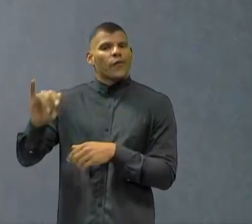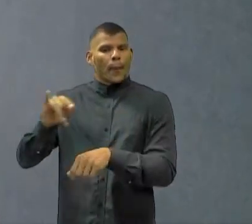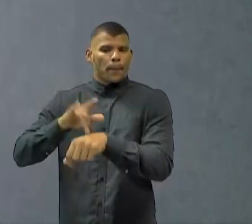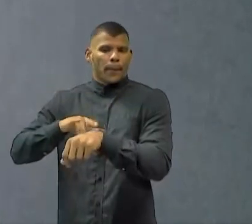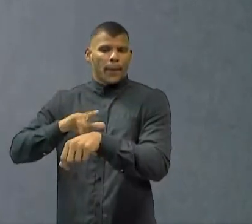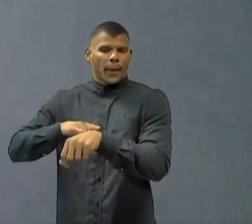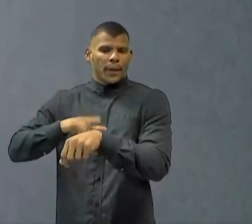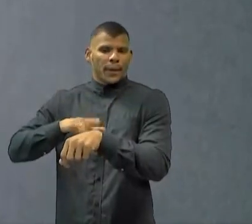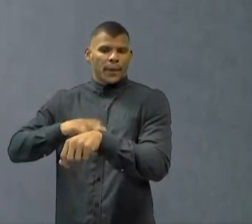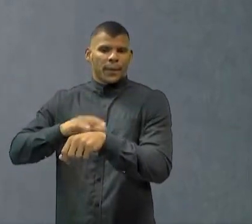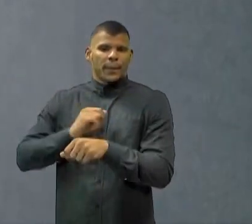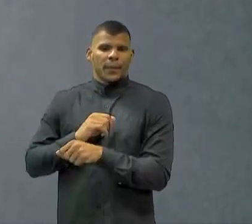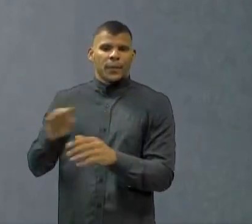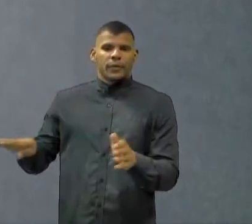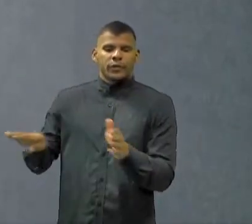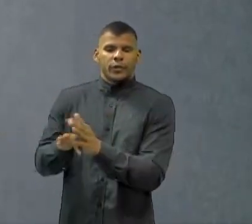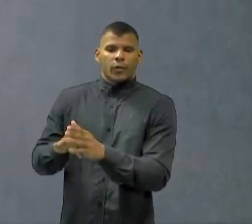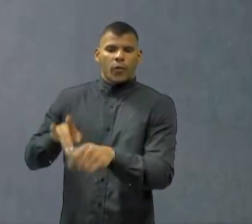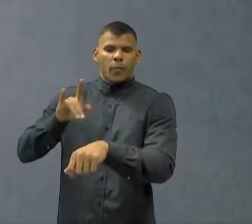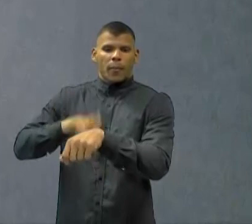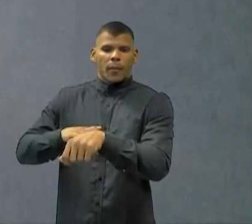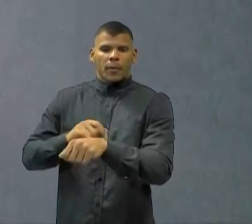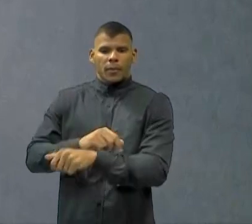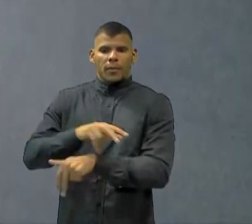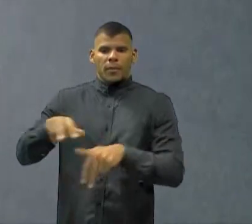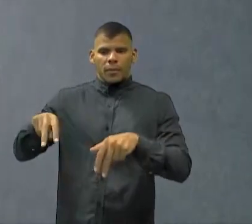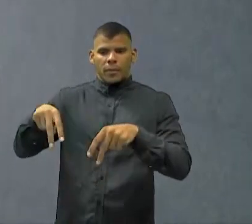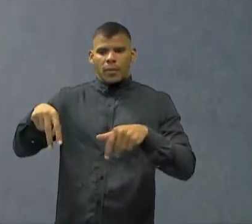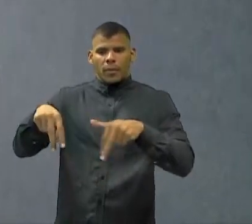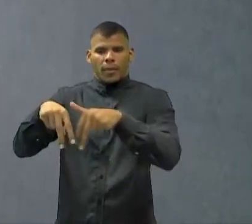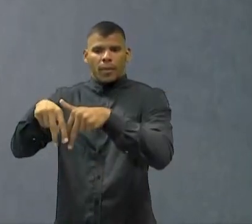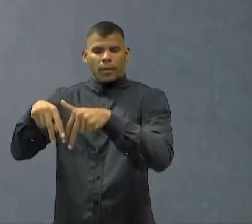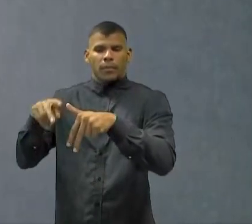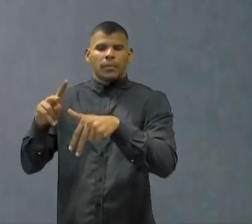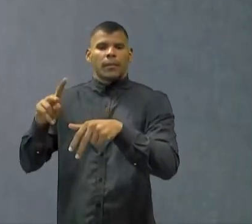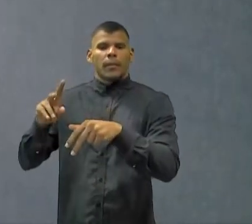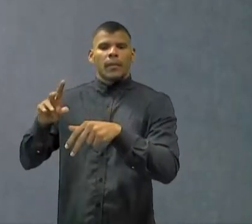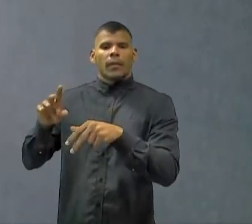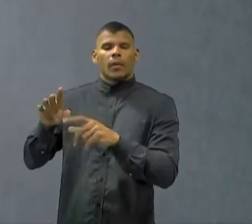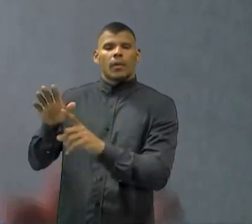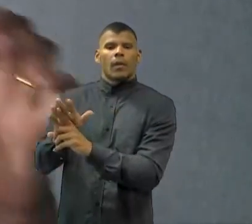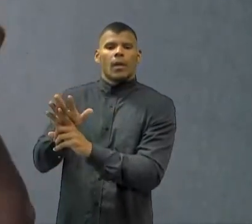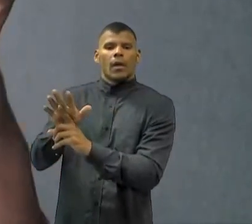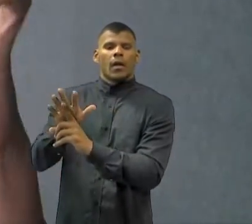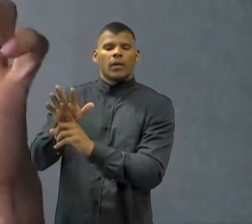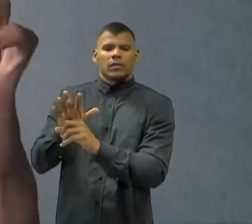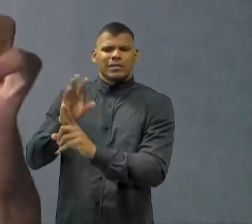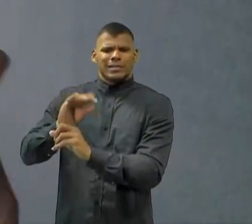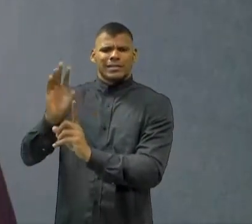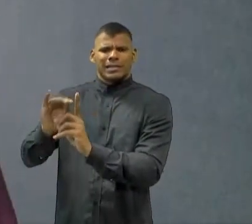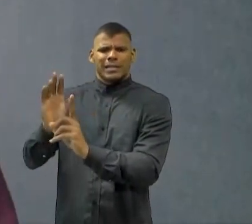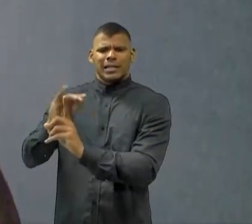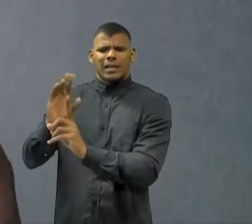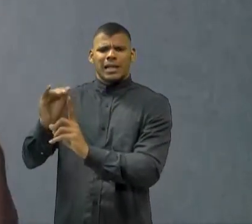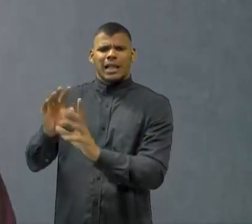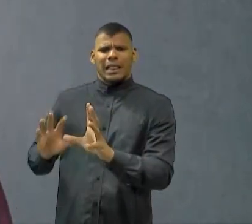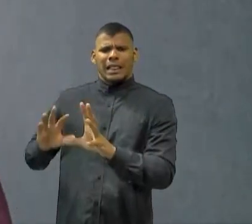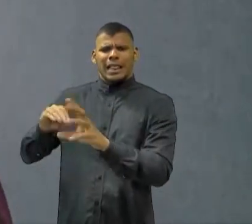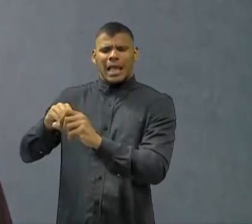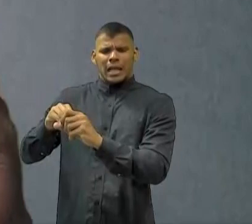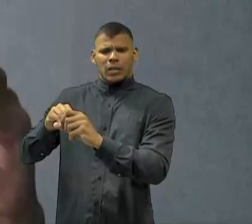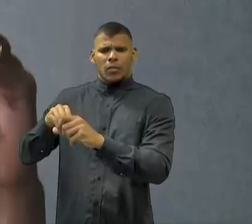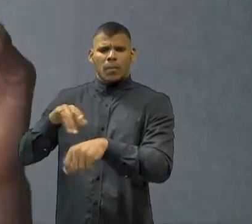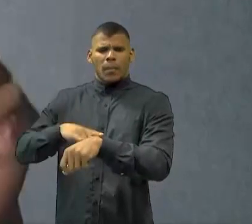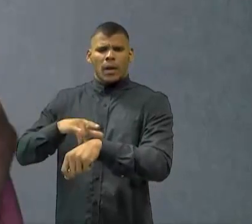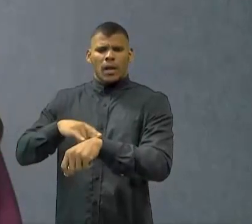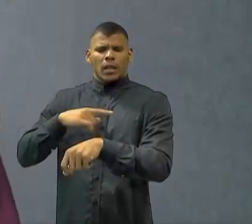chegou no banheiro, no caminho, ela foi assediada. E aí, ao entrar no banheiro, tinha um informativo, isso era no Rio de Janeiro, tinha um